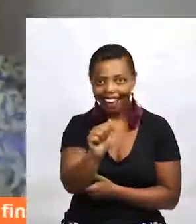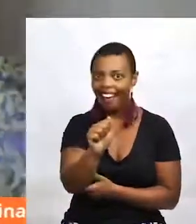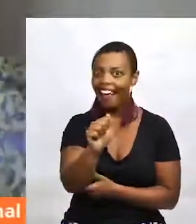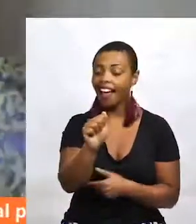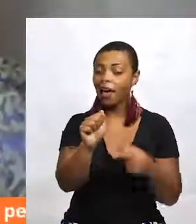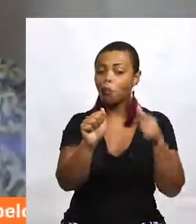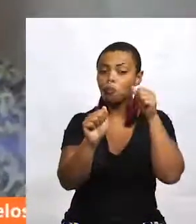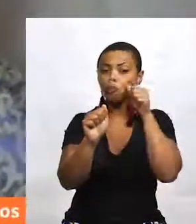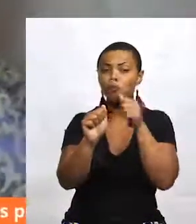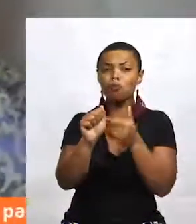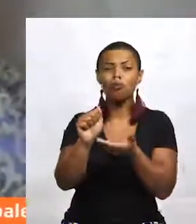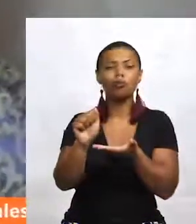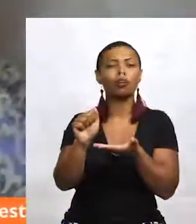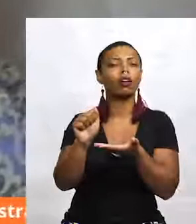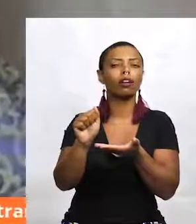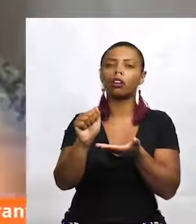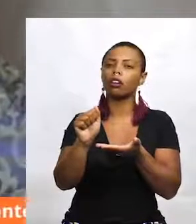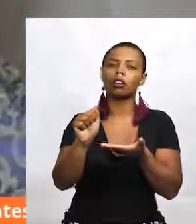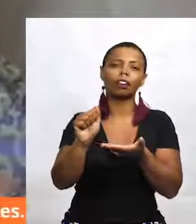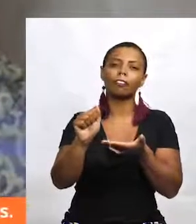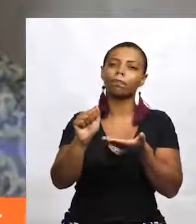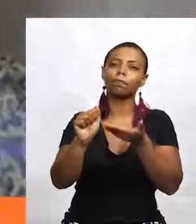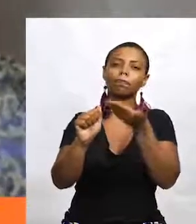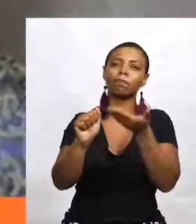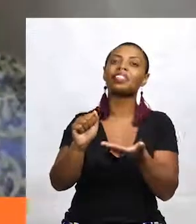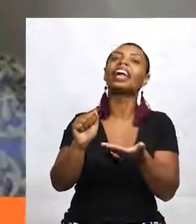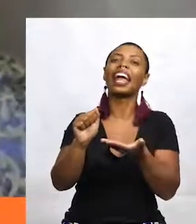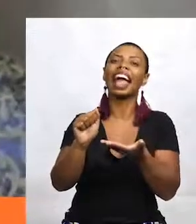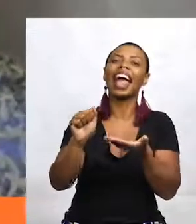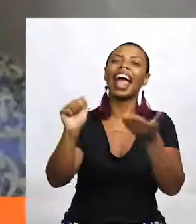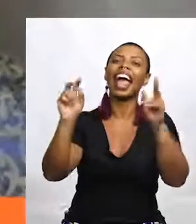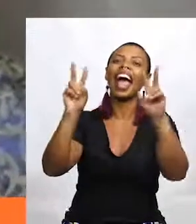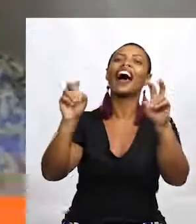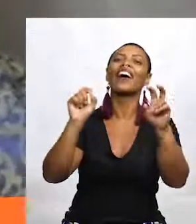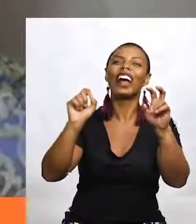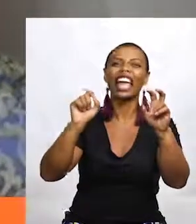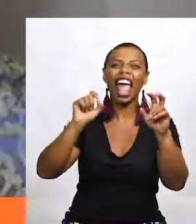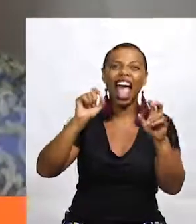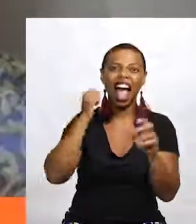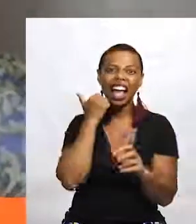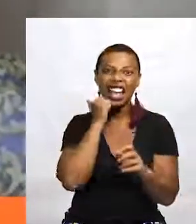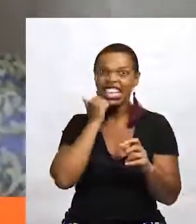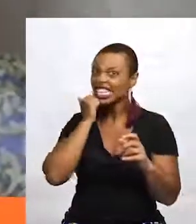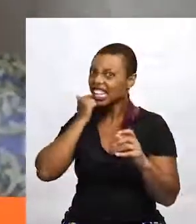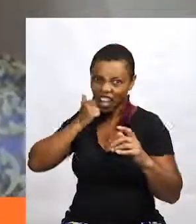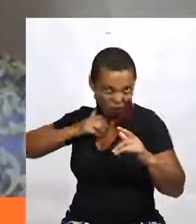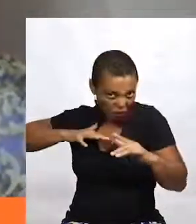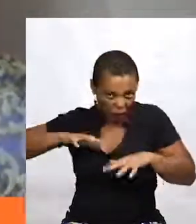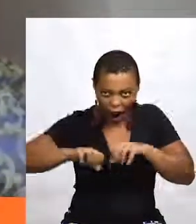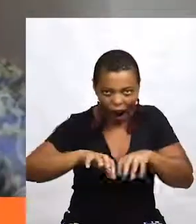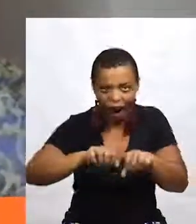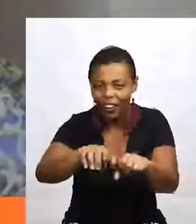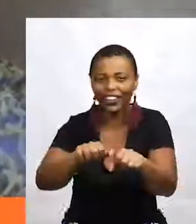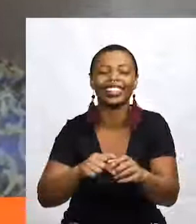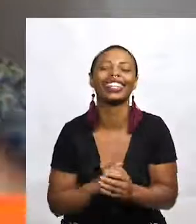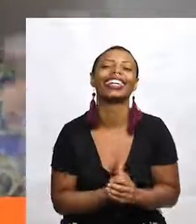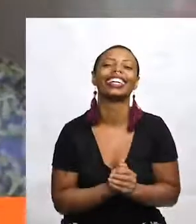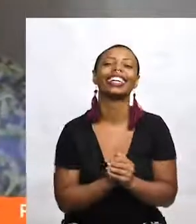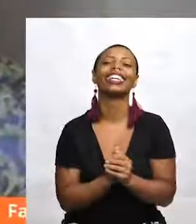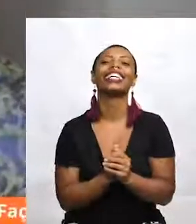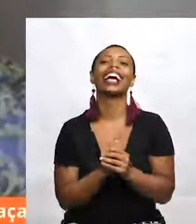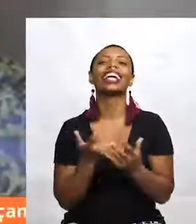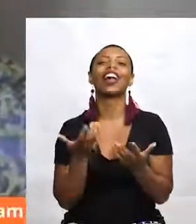essa mulher que a gente carinhosamente chama o nosso furacão na ciência, né? Quero chamá-la aqui para